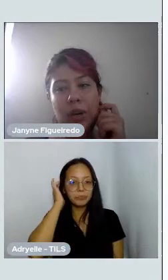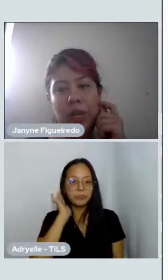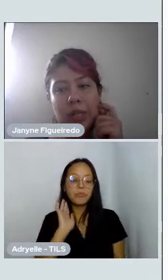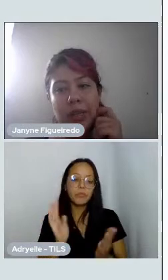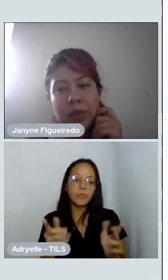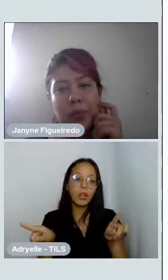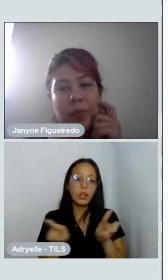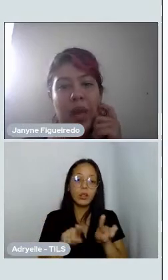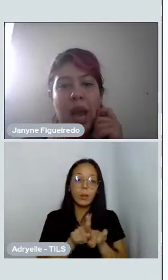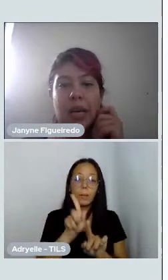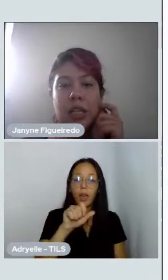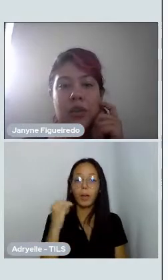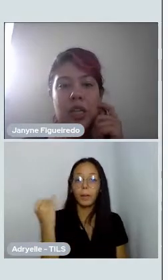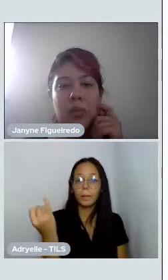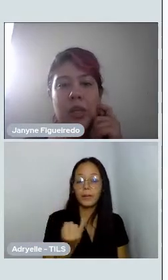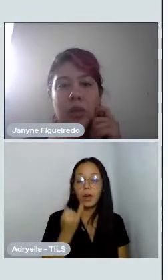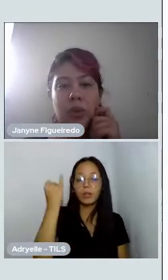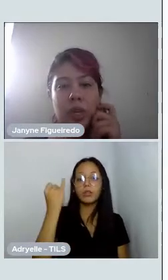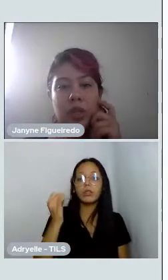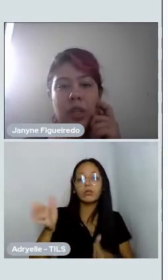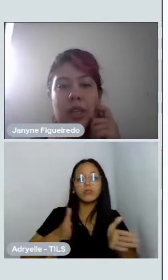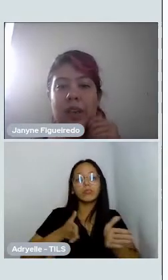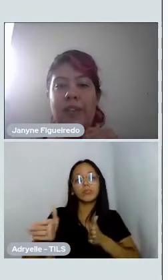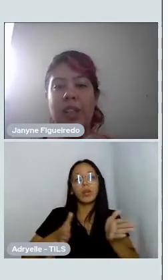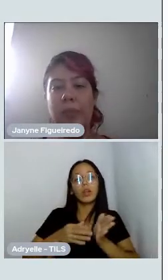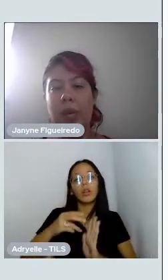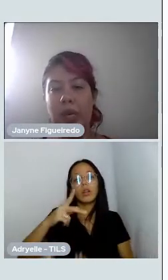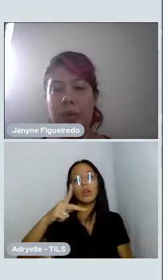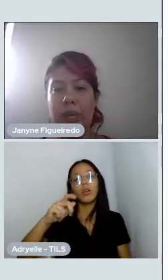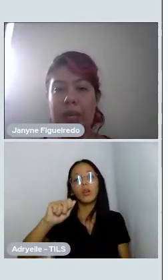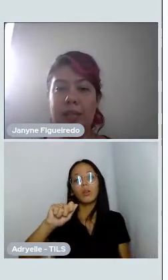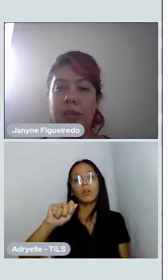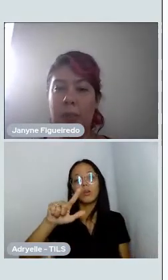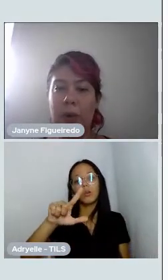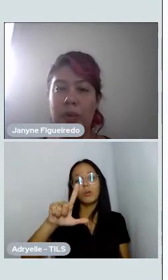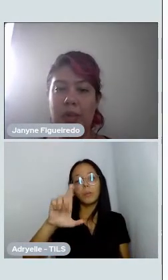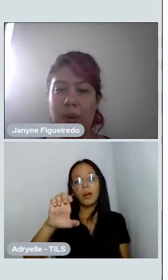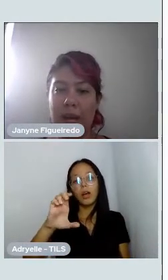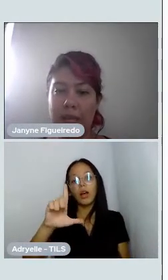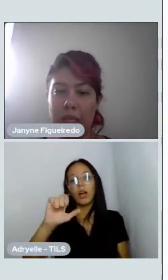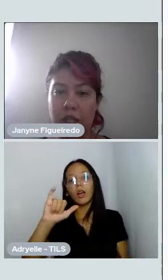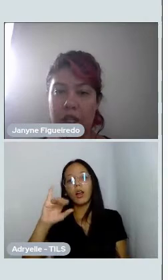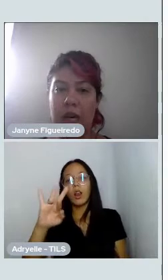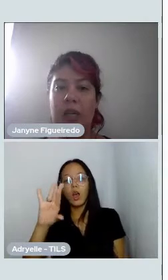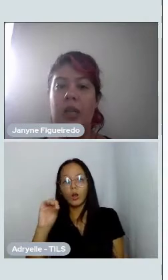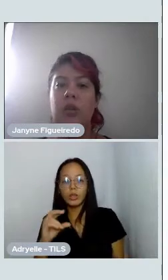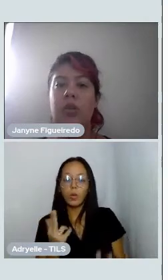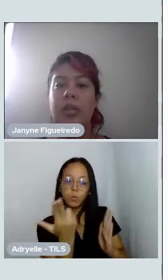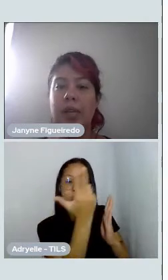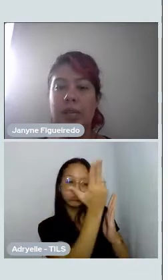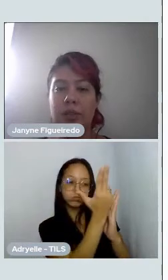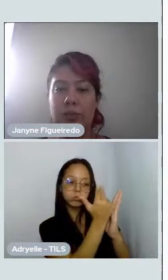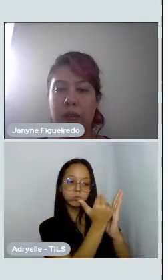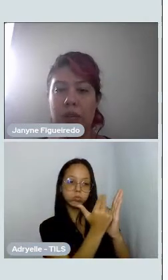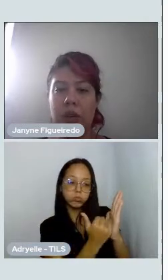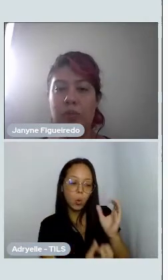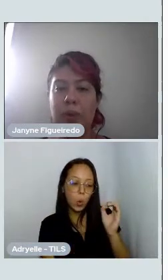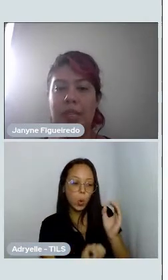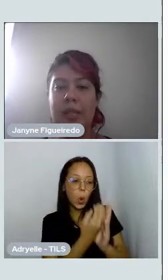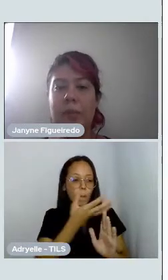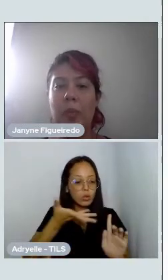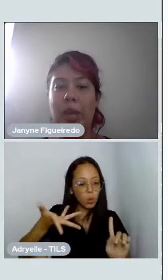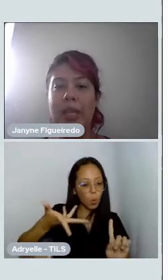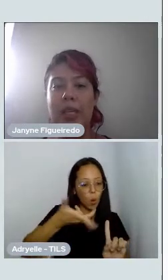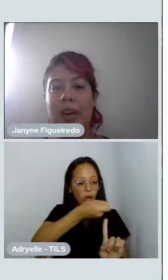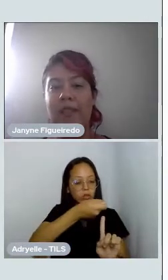no Paleolítico a questão das pinturas, que teve também o início da produção artística dos seres